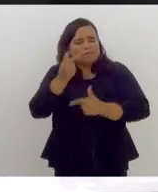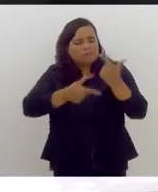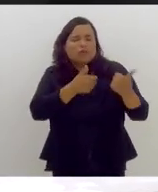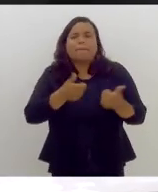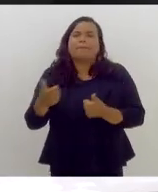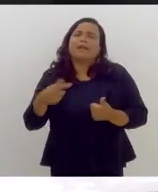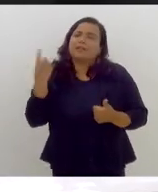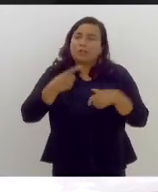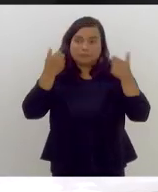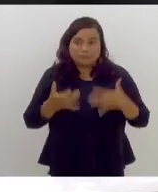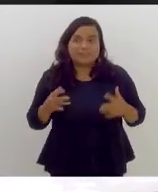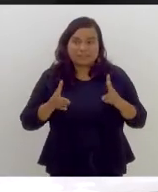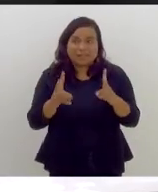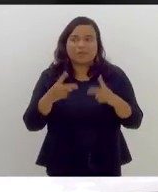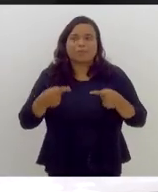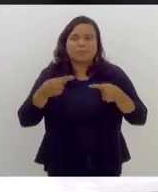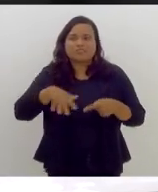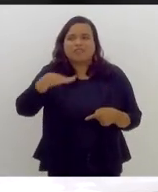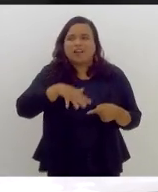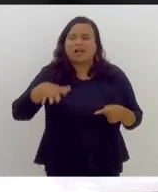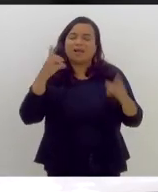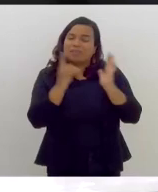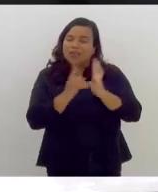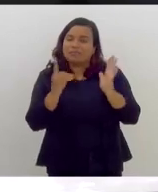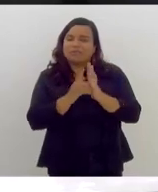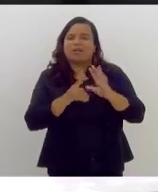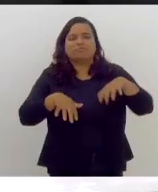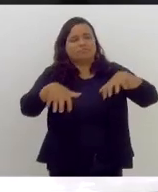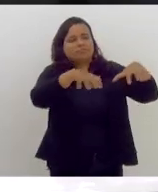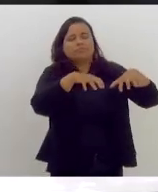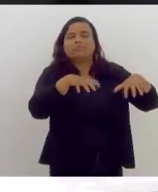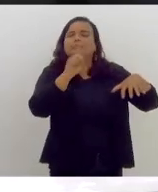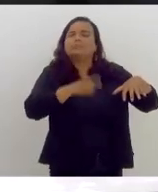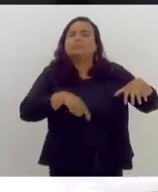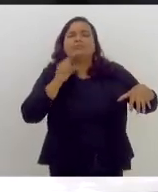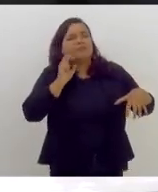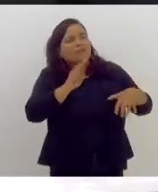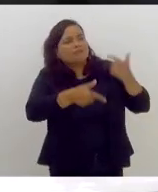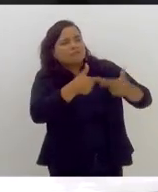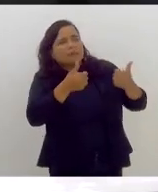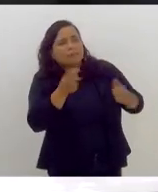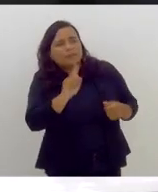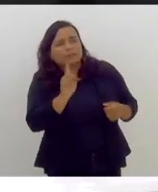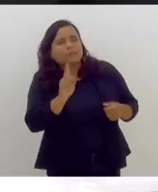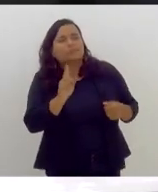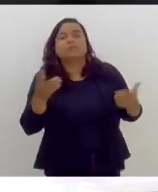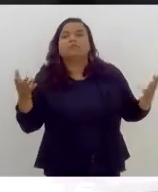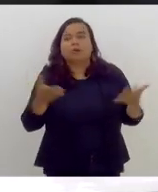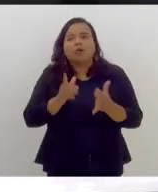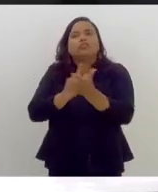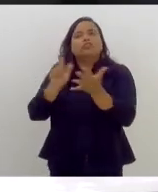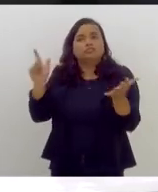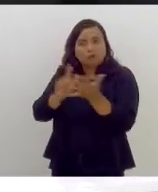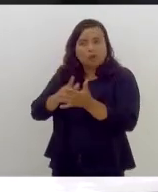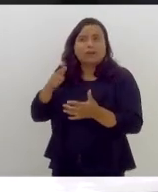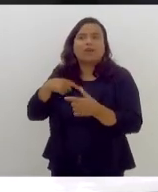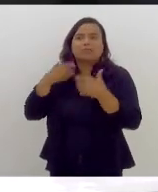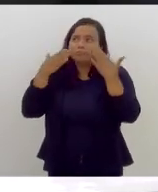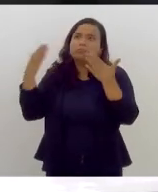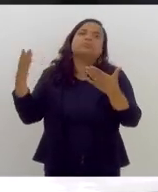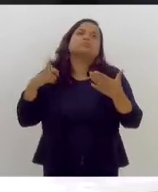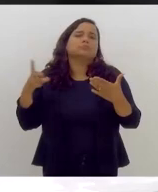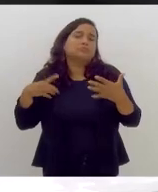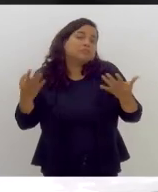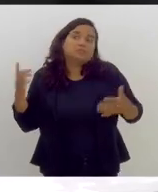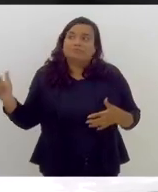gente sempre fala na vida política, né? Eu acho que o Detran é daqueles órgãos que, se você vê que não está funcionando, estaria hoje no jornal. Então, acho que